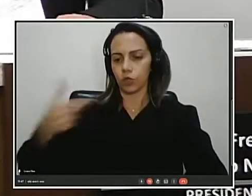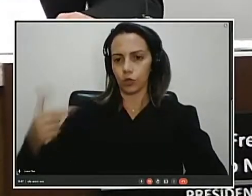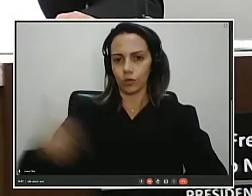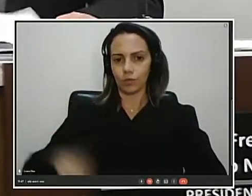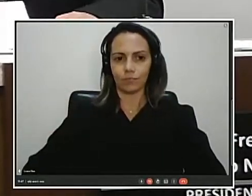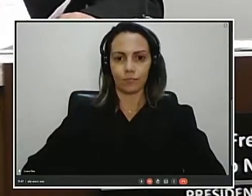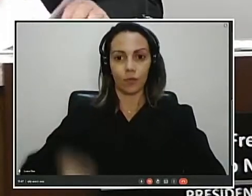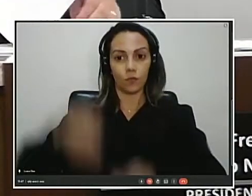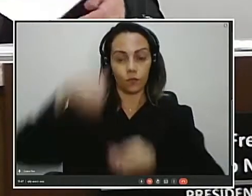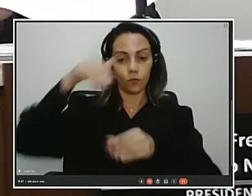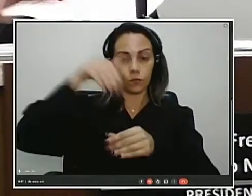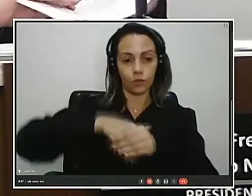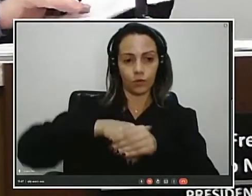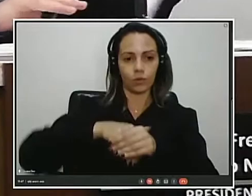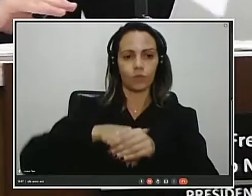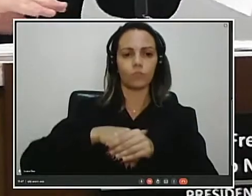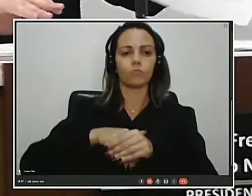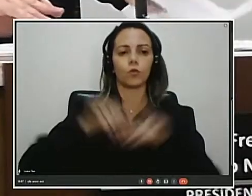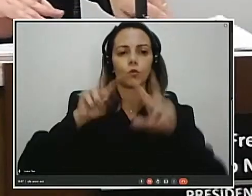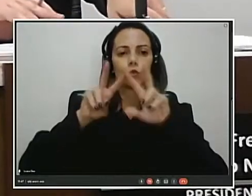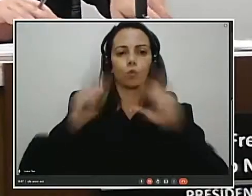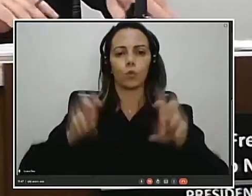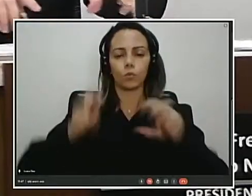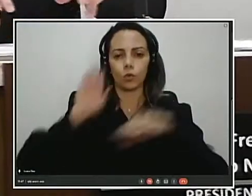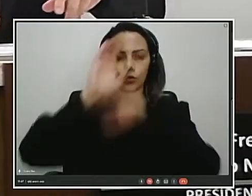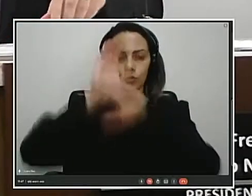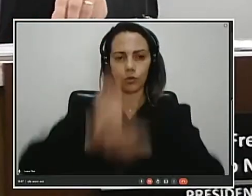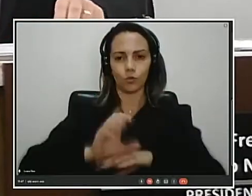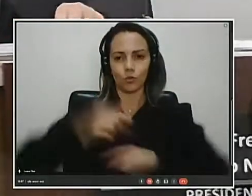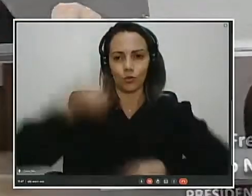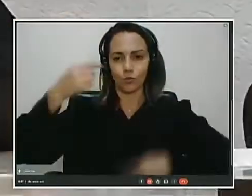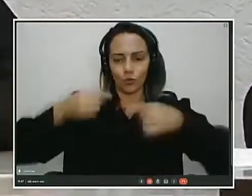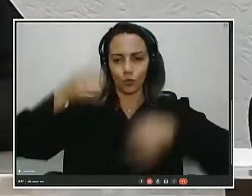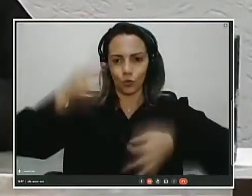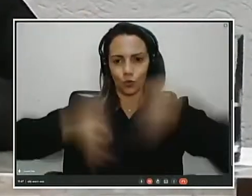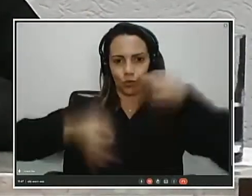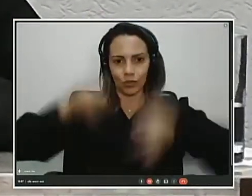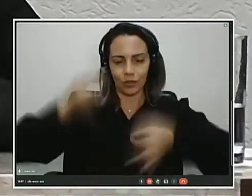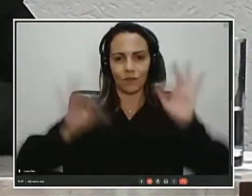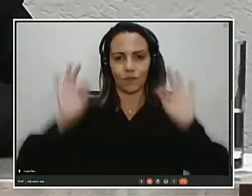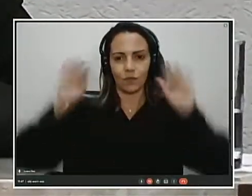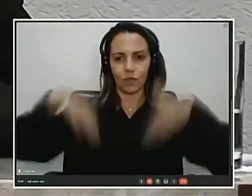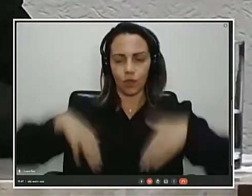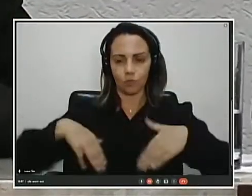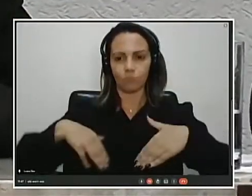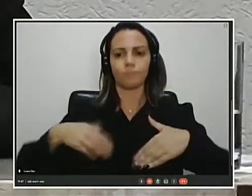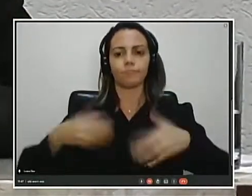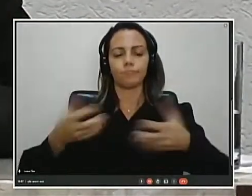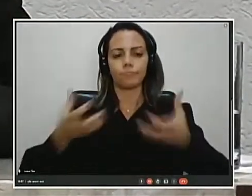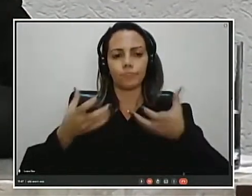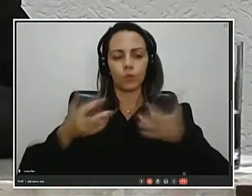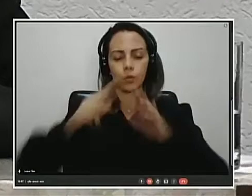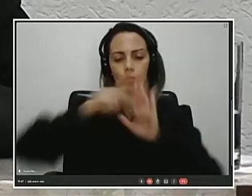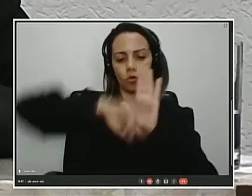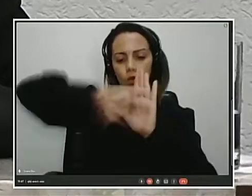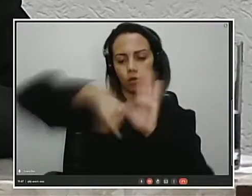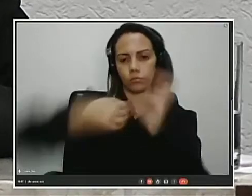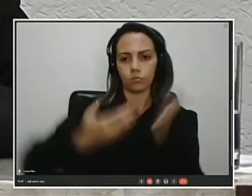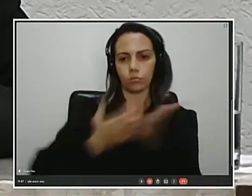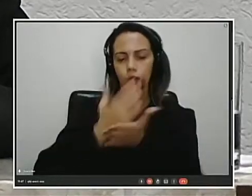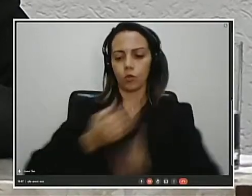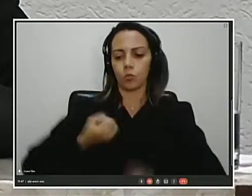do parecer fundamentado da Comissão de Constituição, Justiça e Redação Final. Favorável ao projeto de lei ordinária de número 10